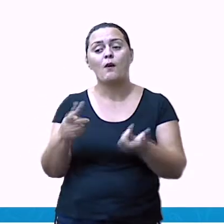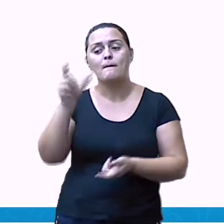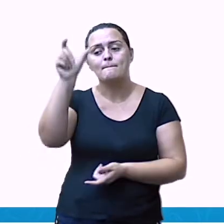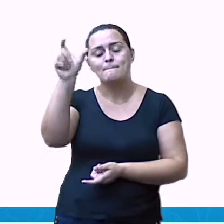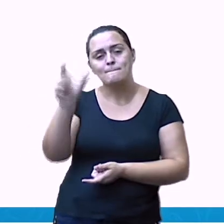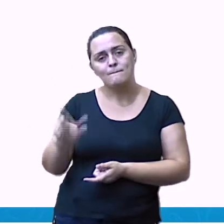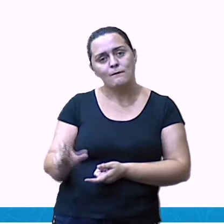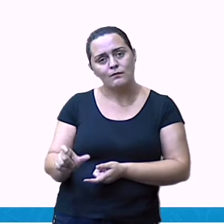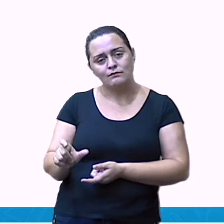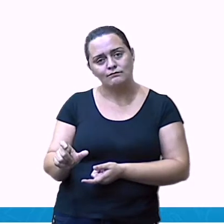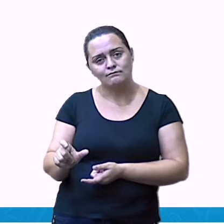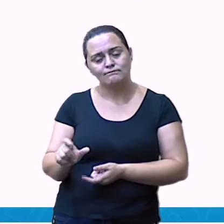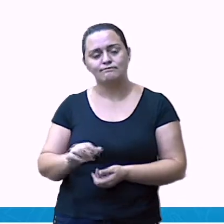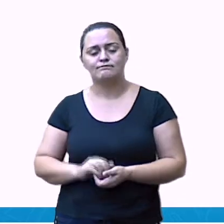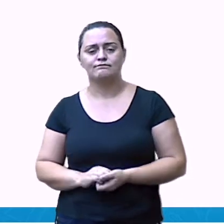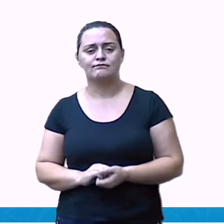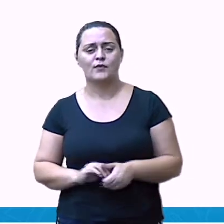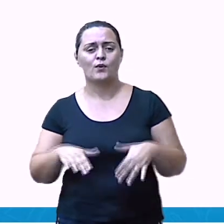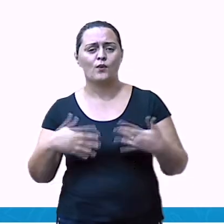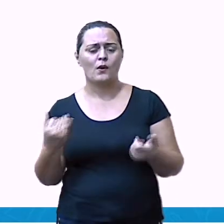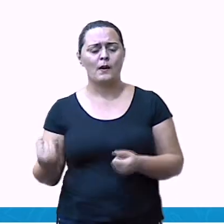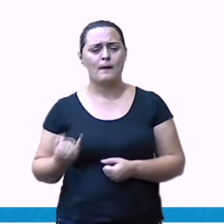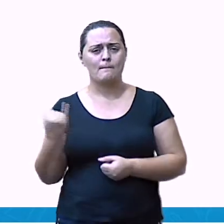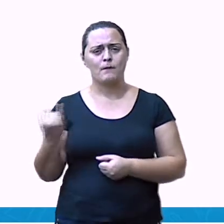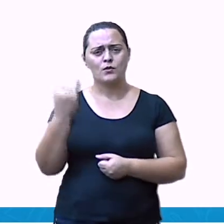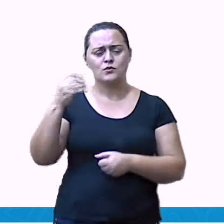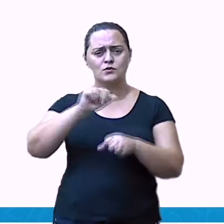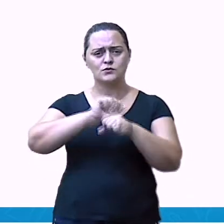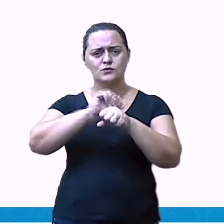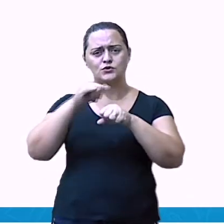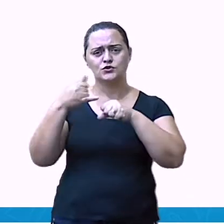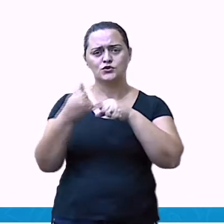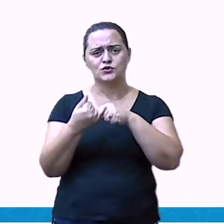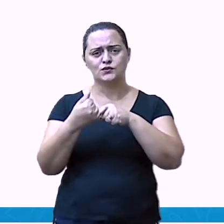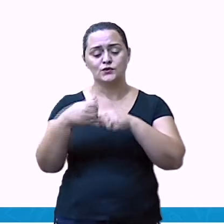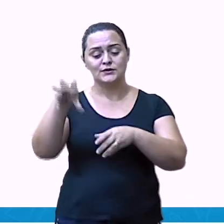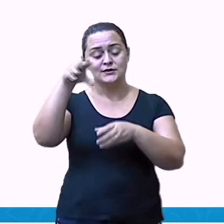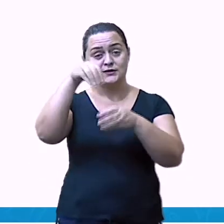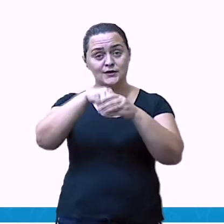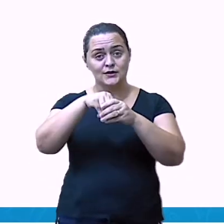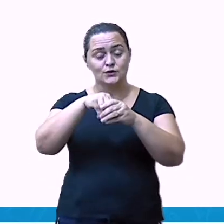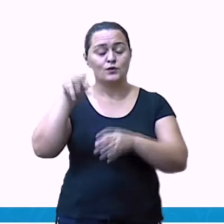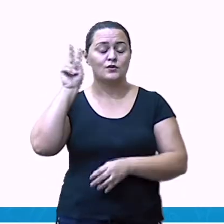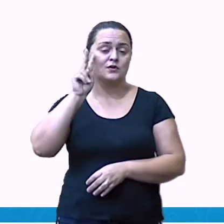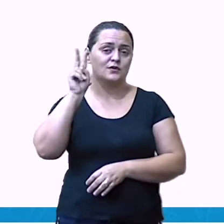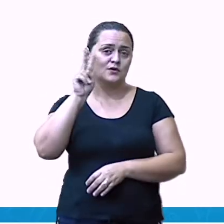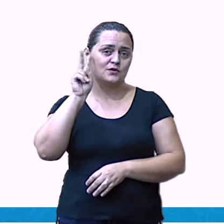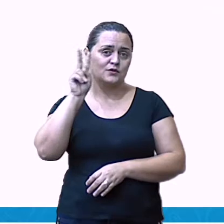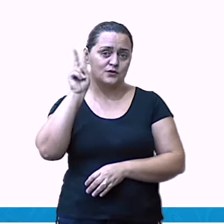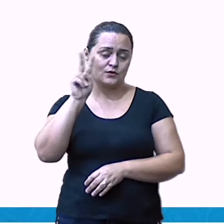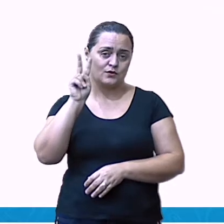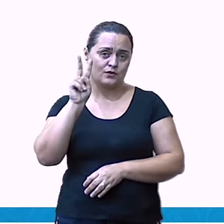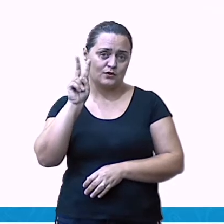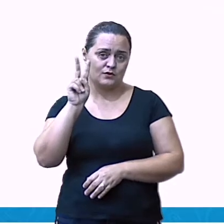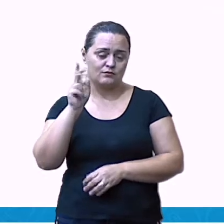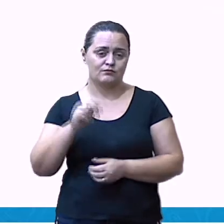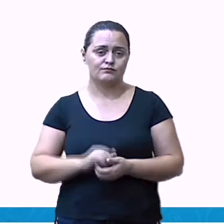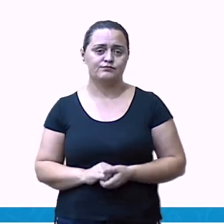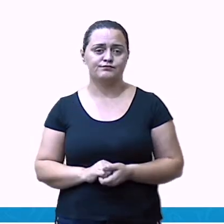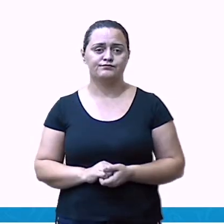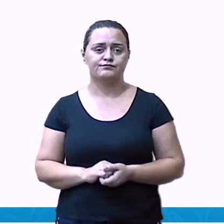a importância desses adjetivos para a história? Então, esses adjetivos